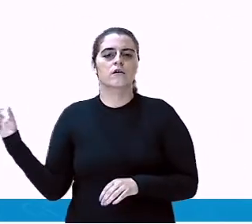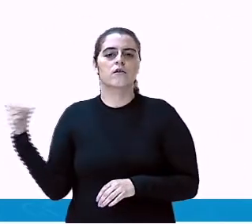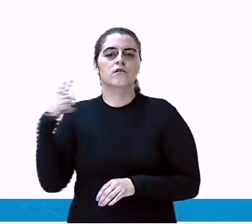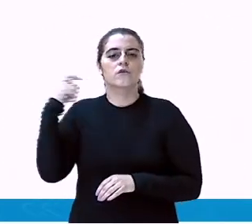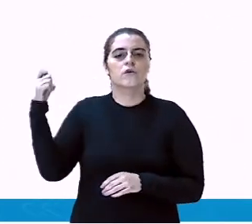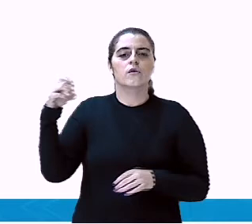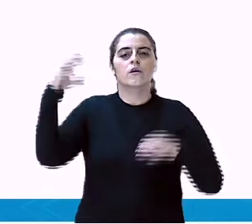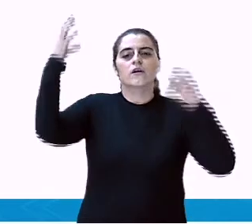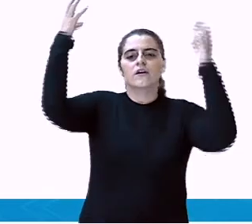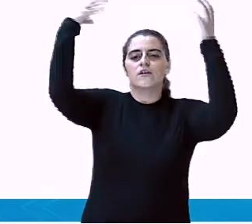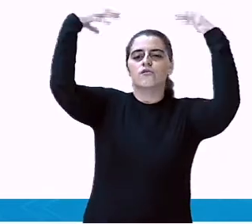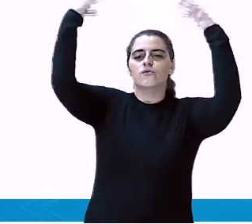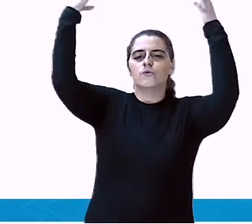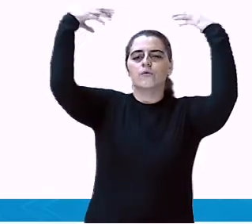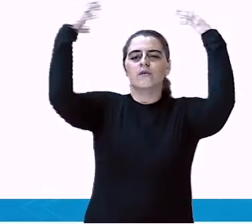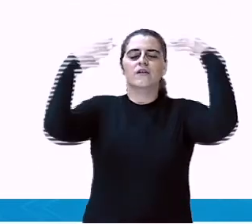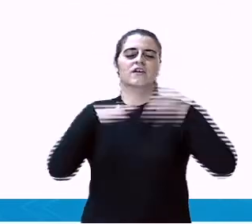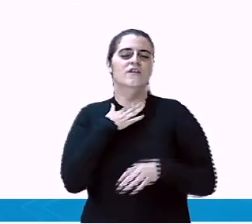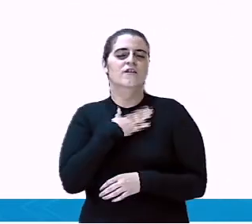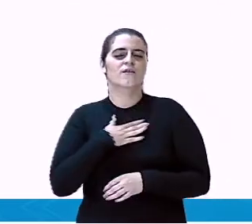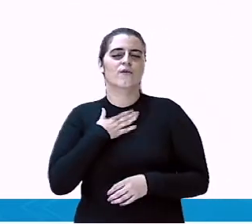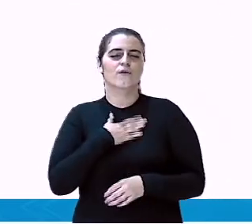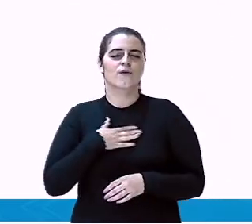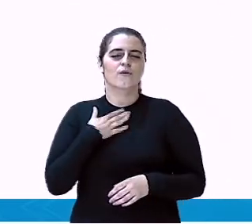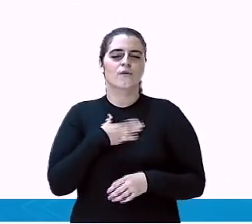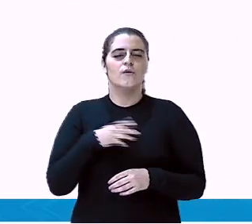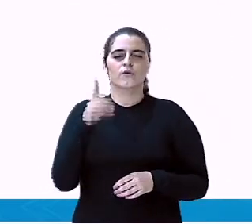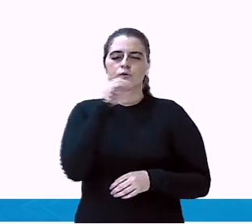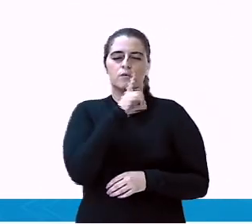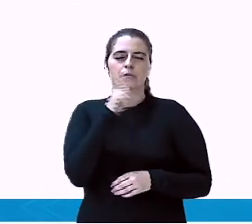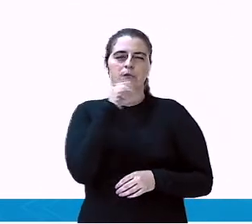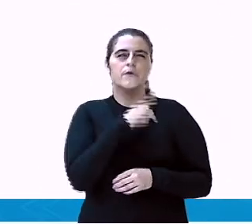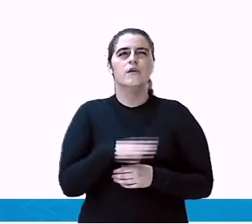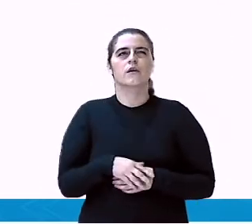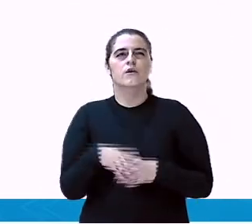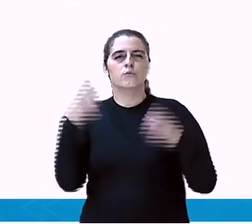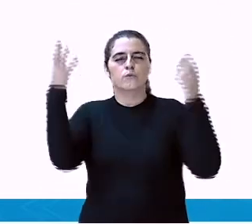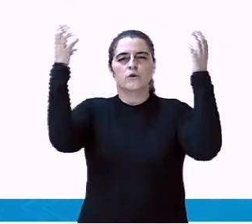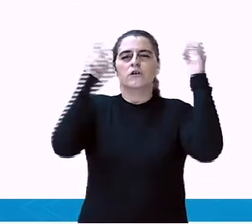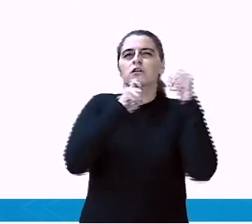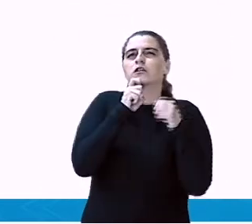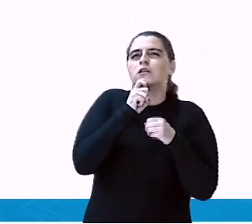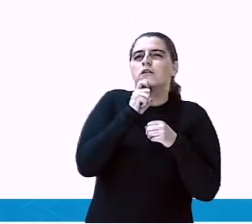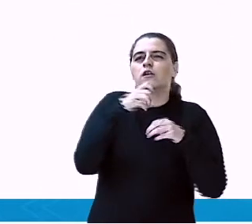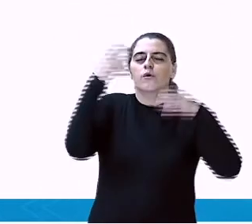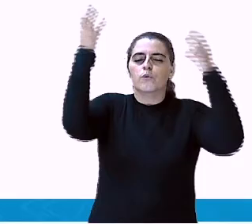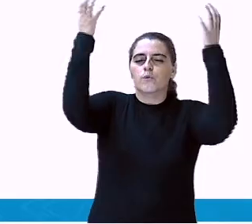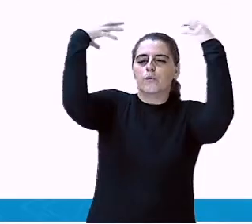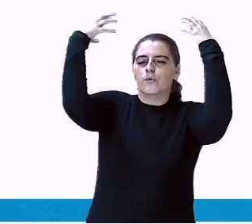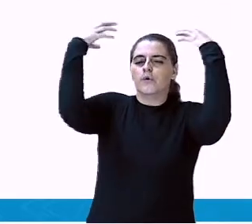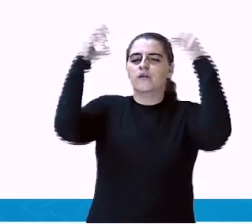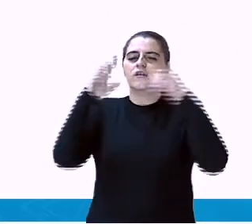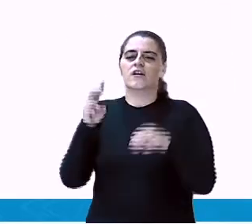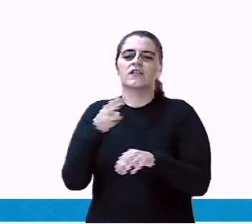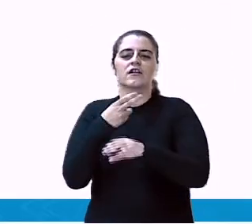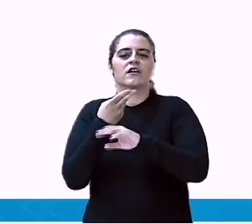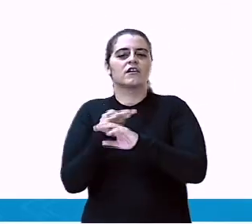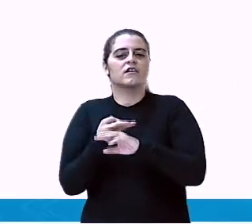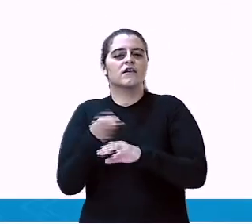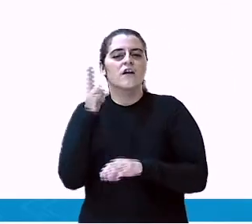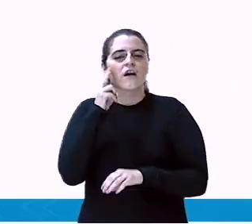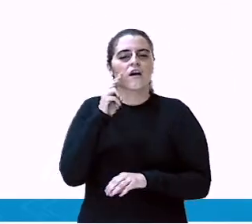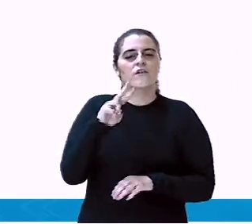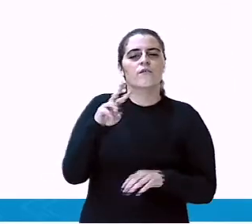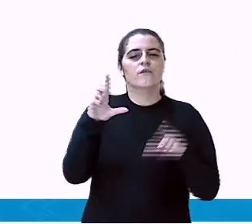som da chuva. Quem não gosta, né? Domingo aí tá chovendo, tá frio, ficar deitado assistindo um filme com a mamãe e